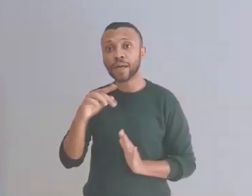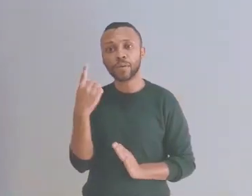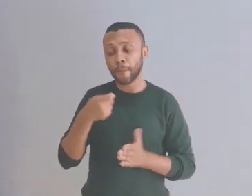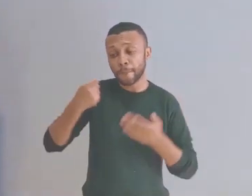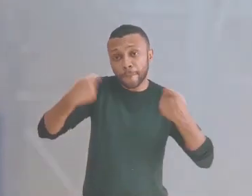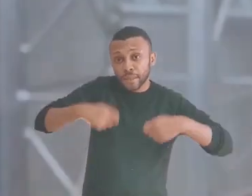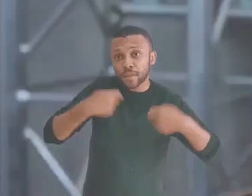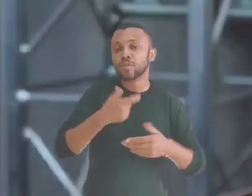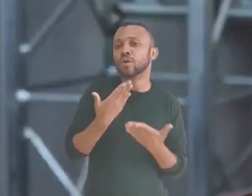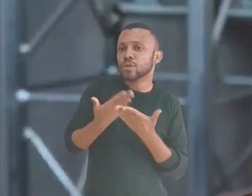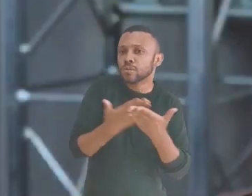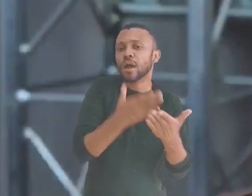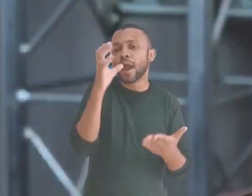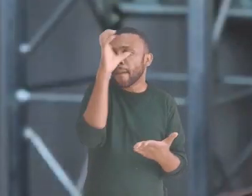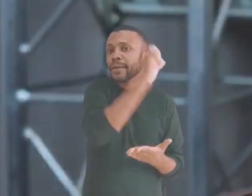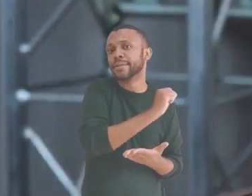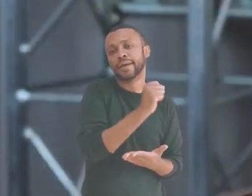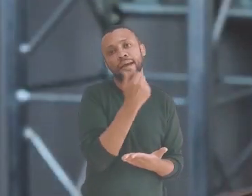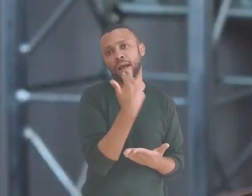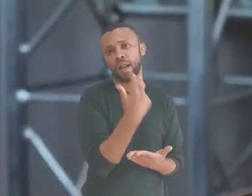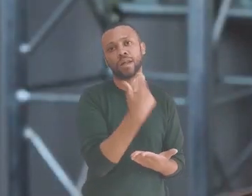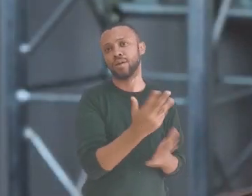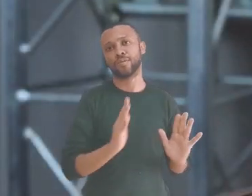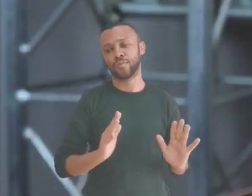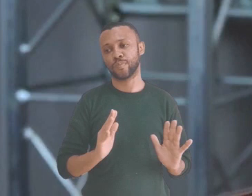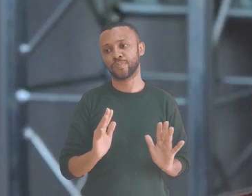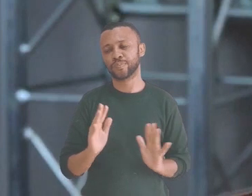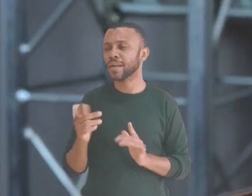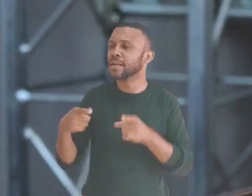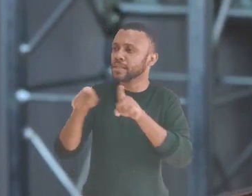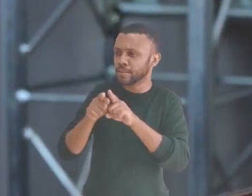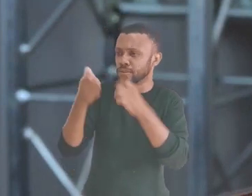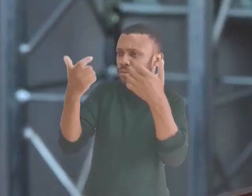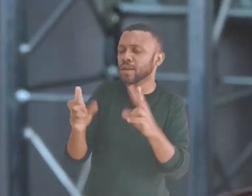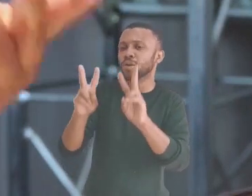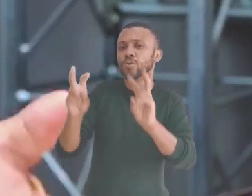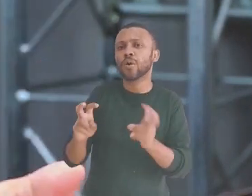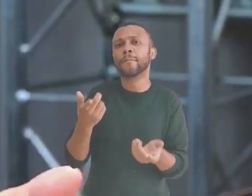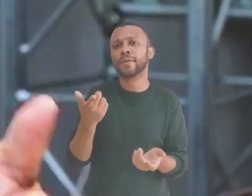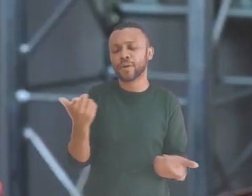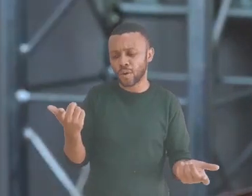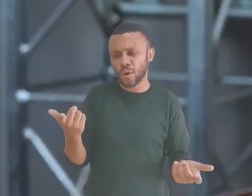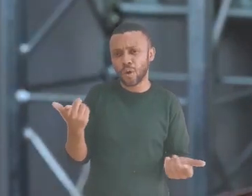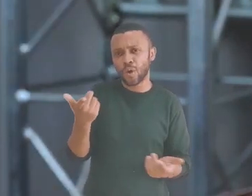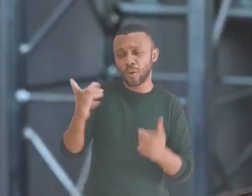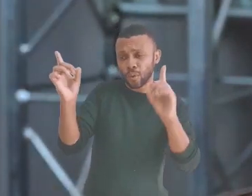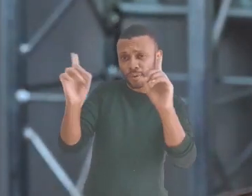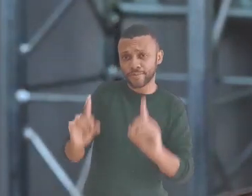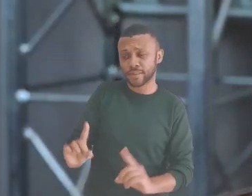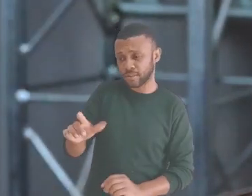também tem que, no nosso caso do nanismo, ela tem que se incluir a